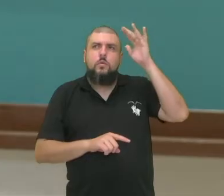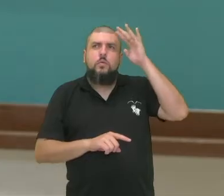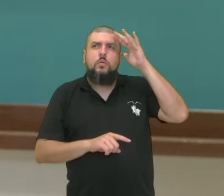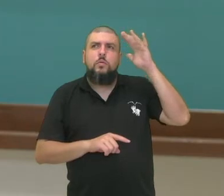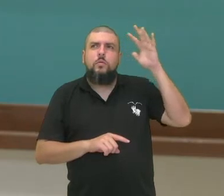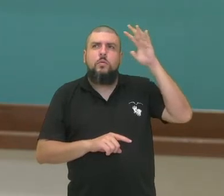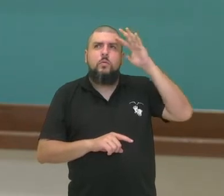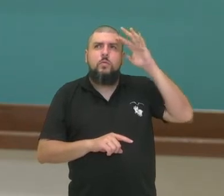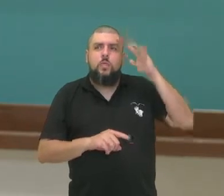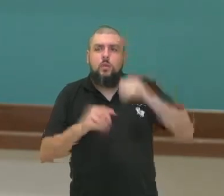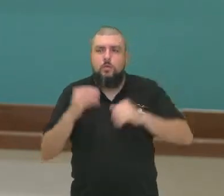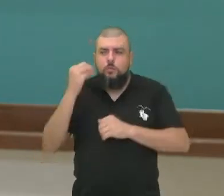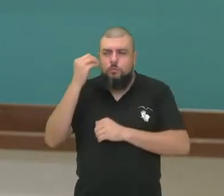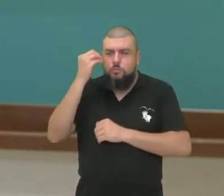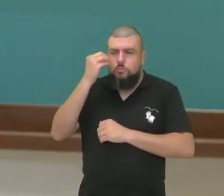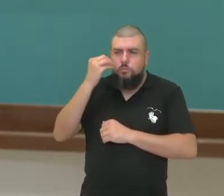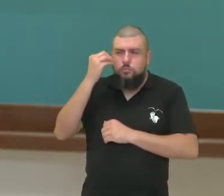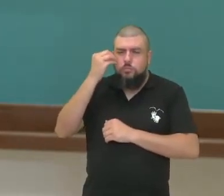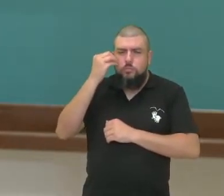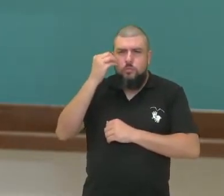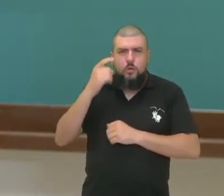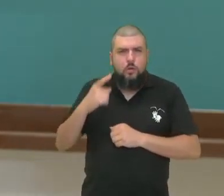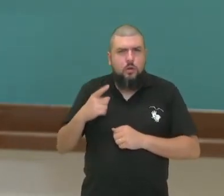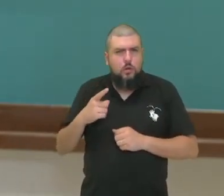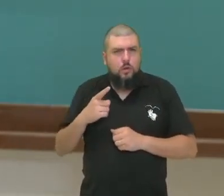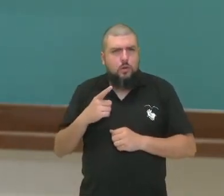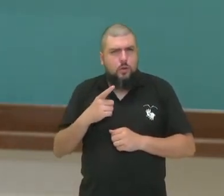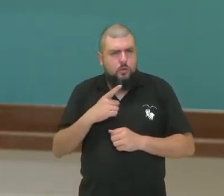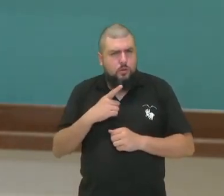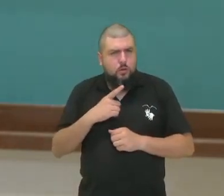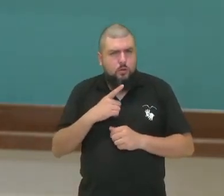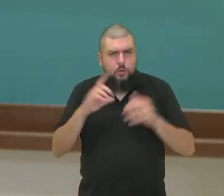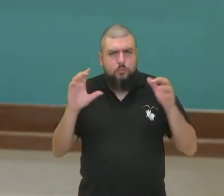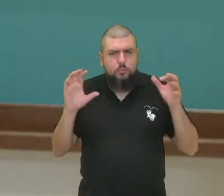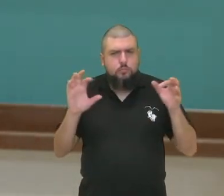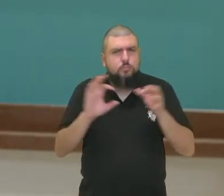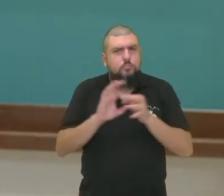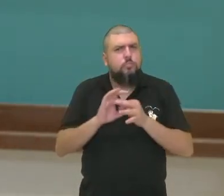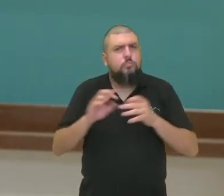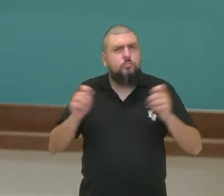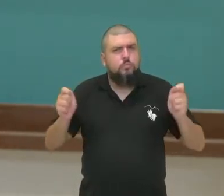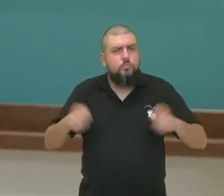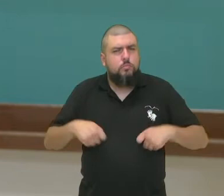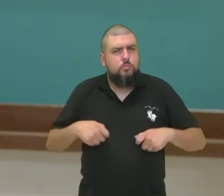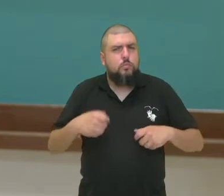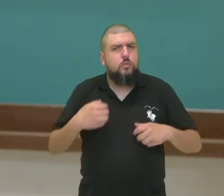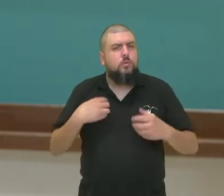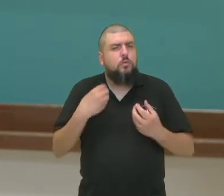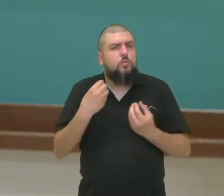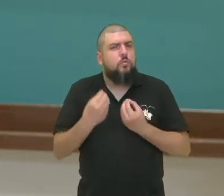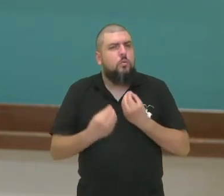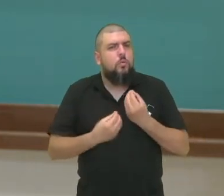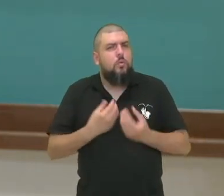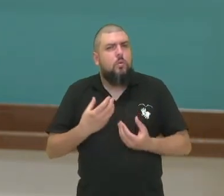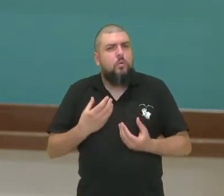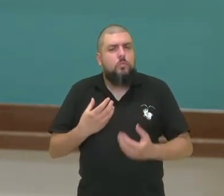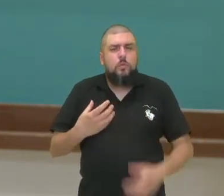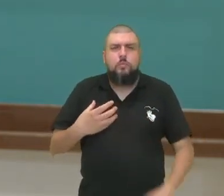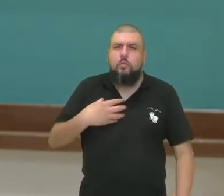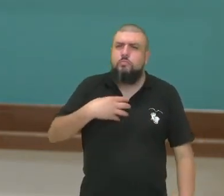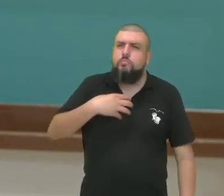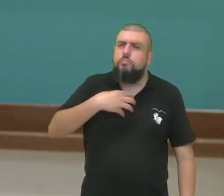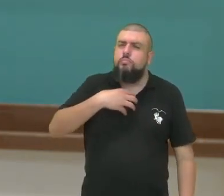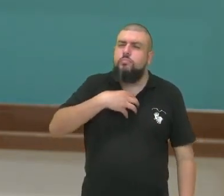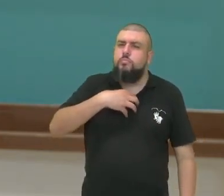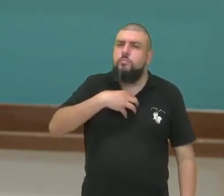experimentar? Existe relação entre filosofia e a experiência sensível, empírica que